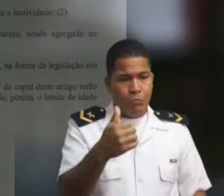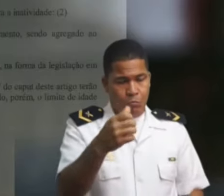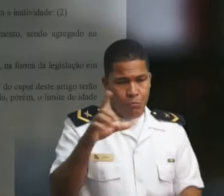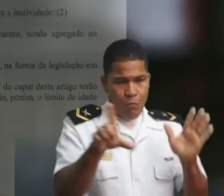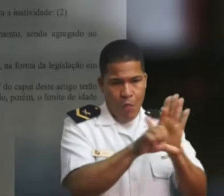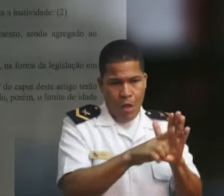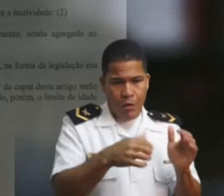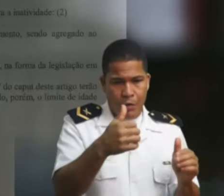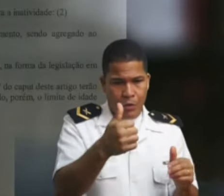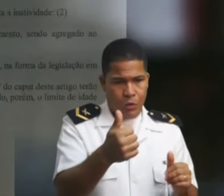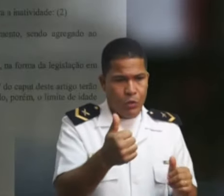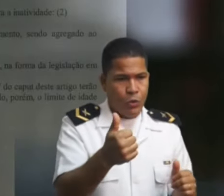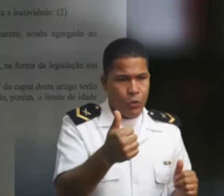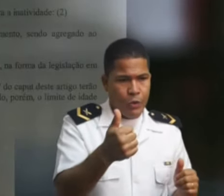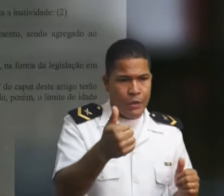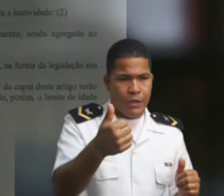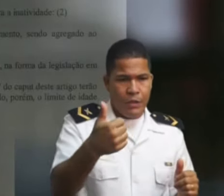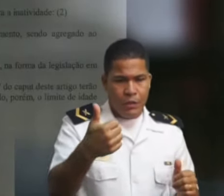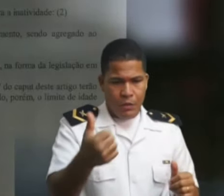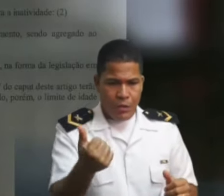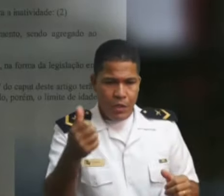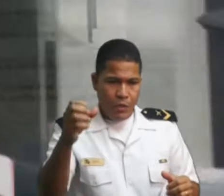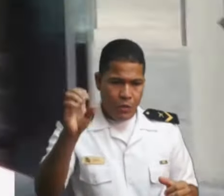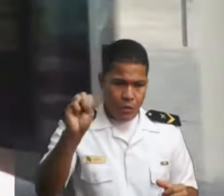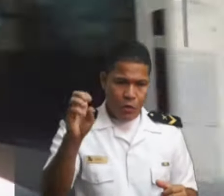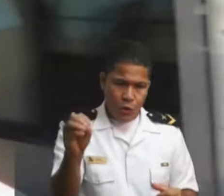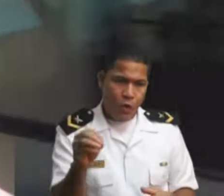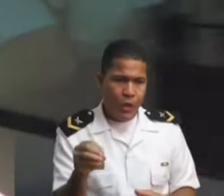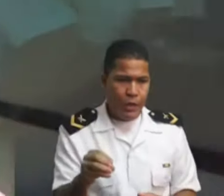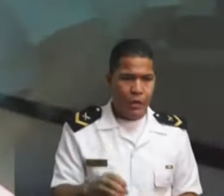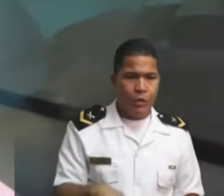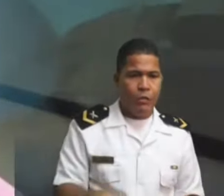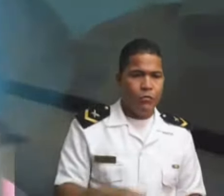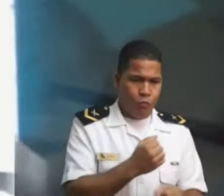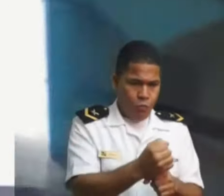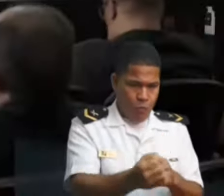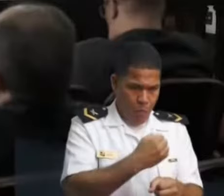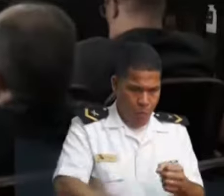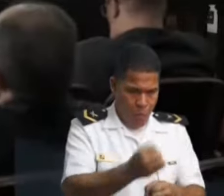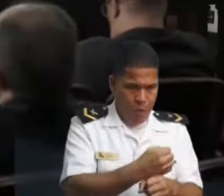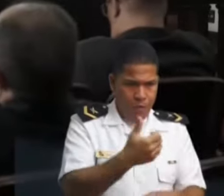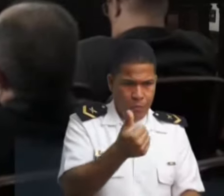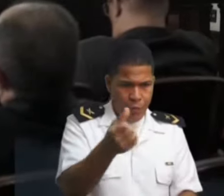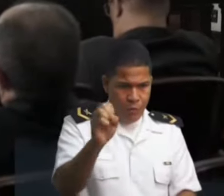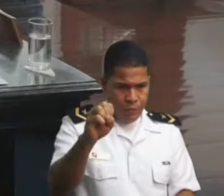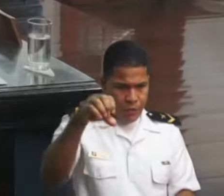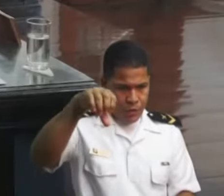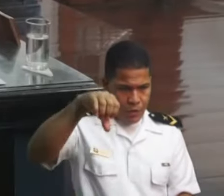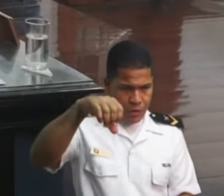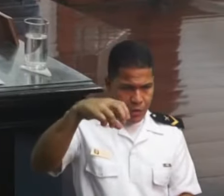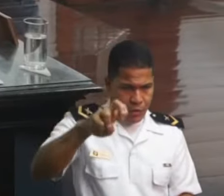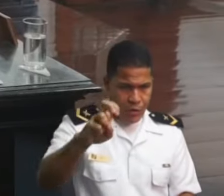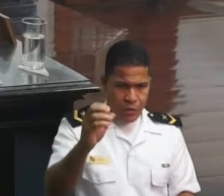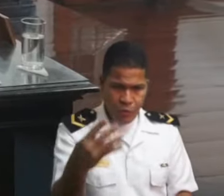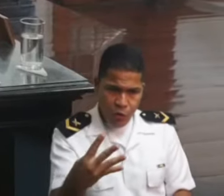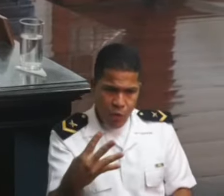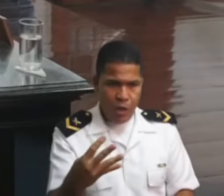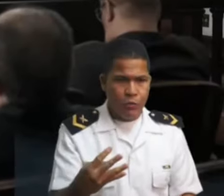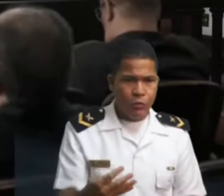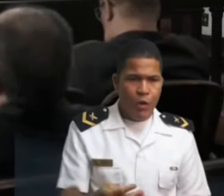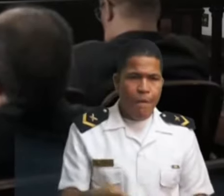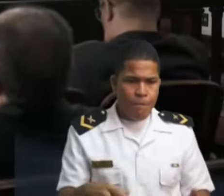5 de fevereiro de 1954, que dispõe sobre o Tribunal Marítimo, dá a composição para o